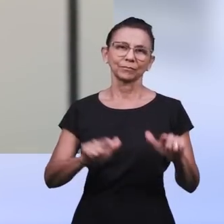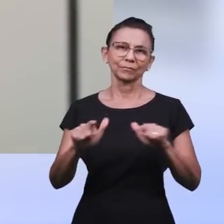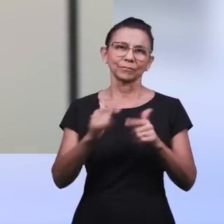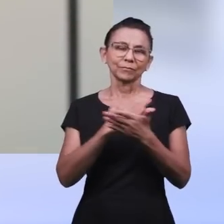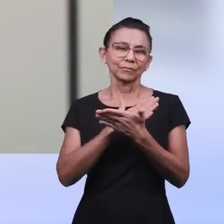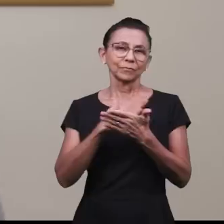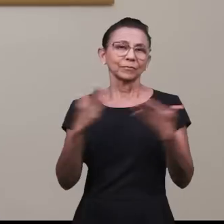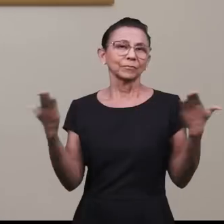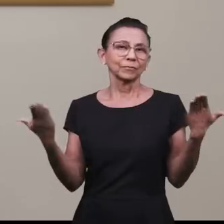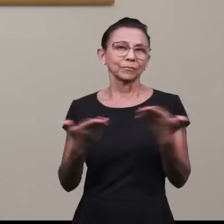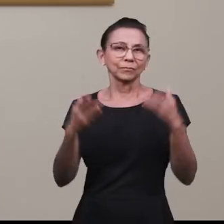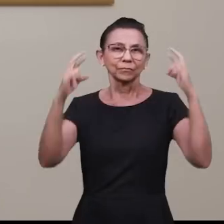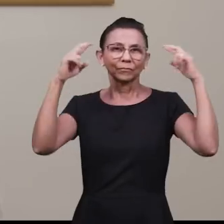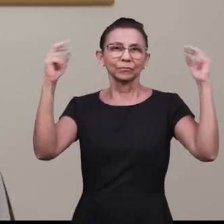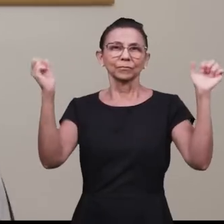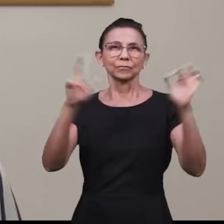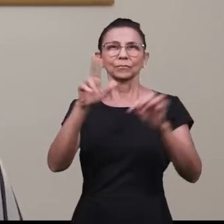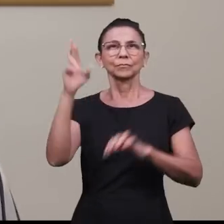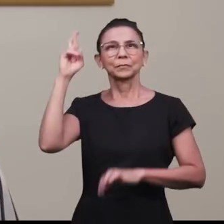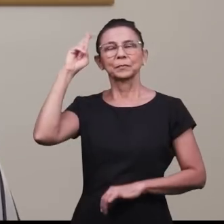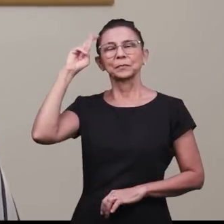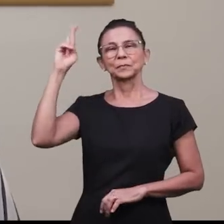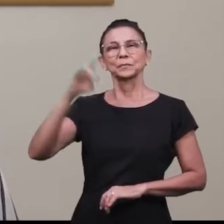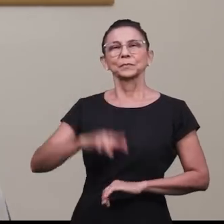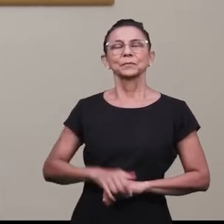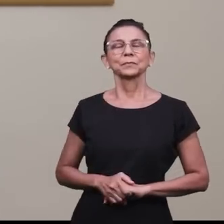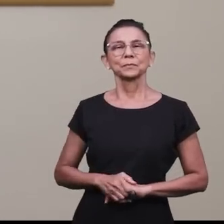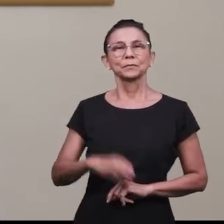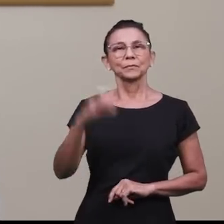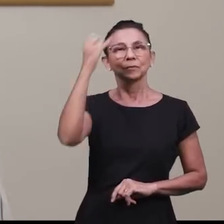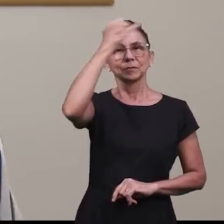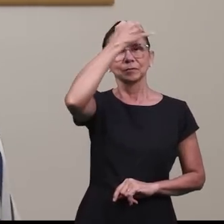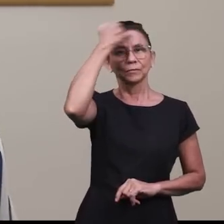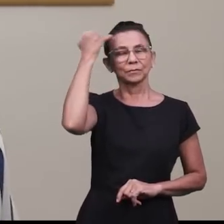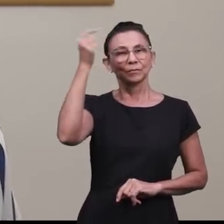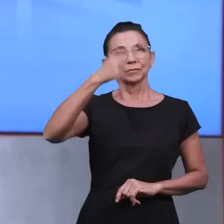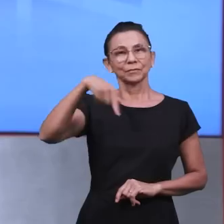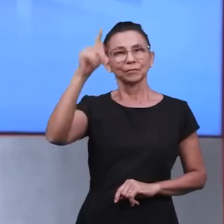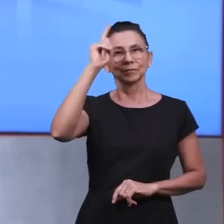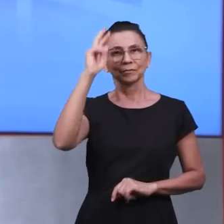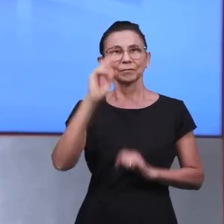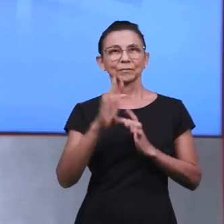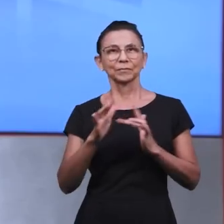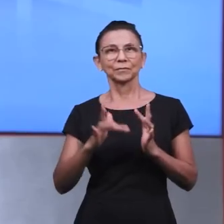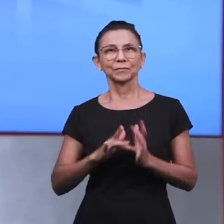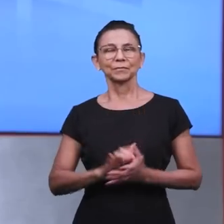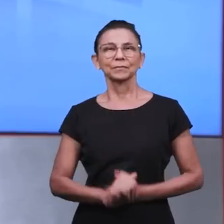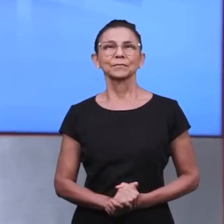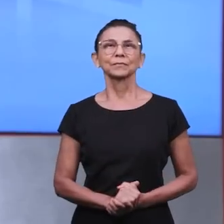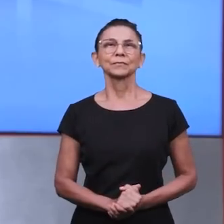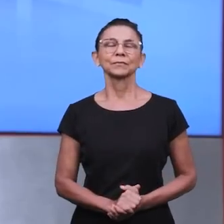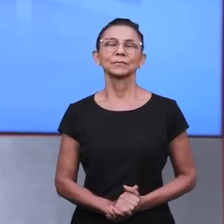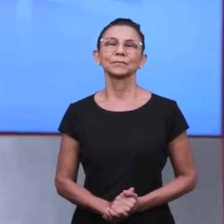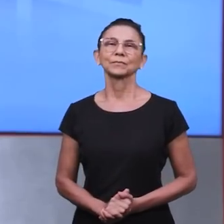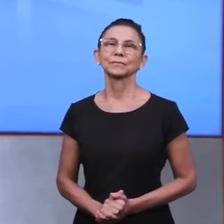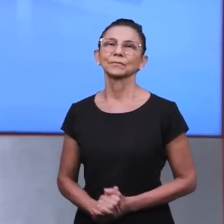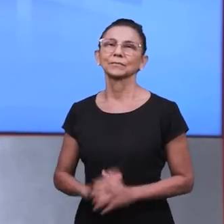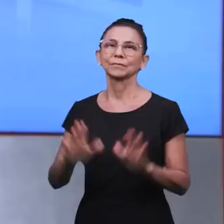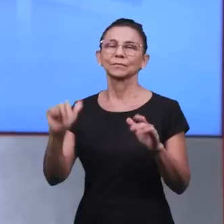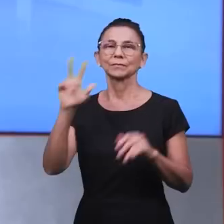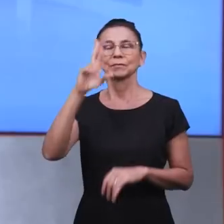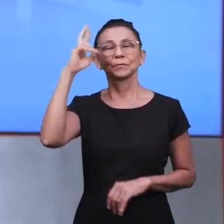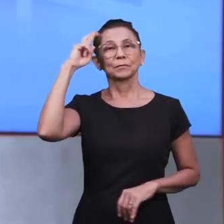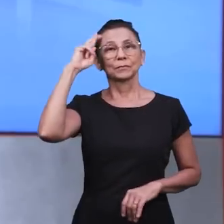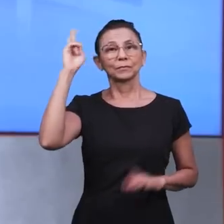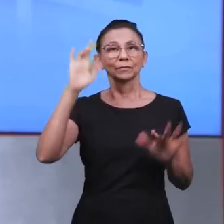do nome do Senhor. A paz do Senhor Jesus, Jorge, irmãos, até a próxima semana. Louvado seja o nome do Senhor. Estamos chegando aqui ao